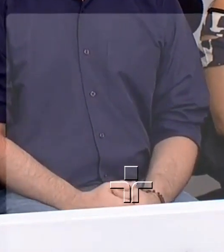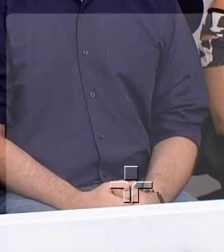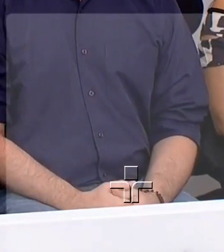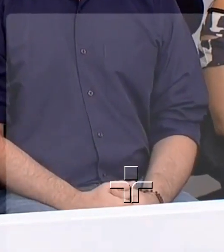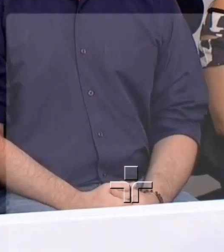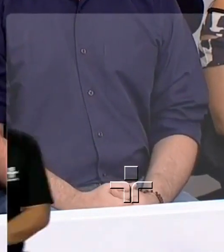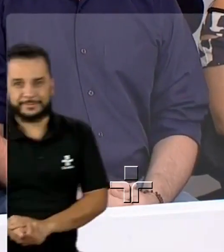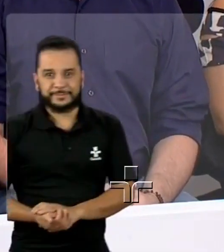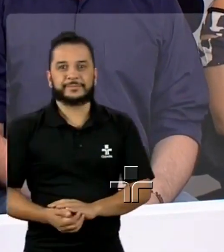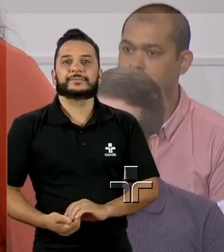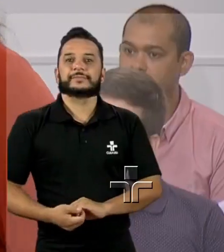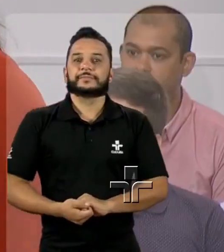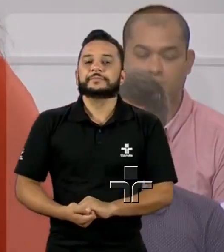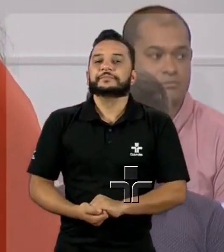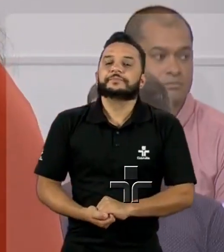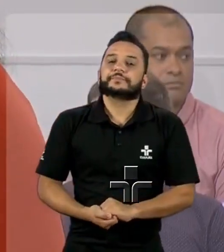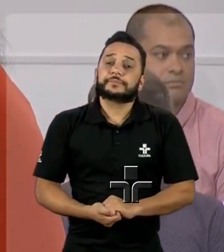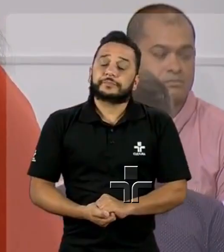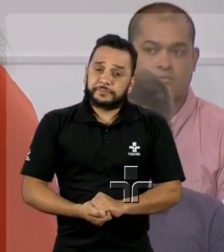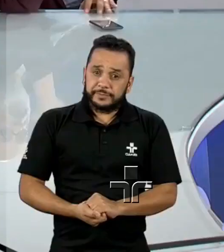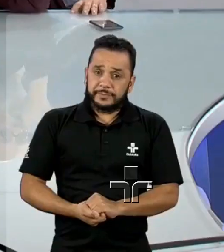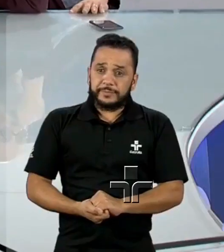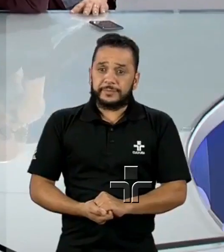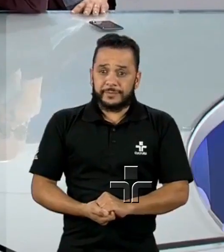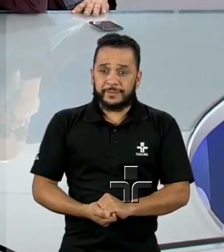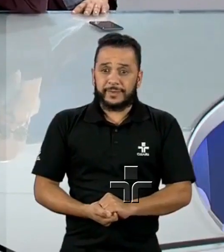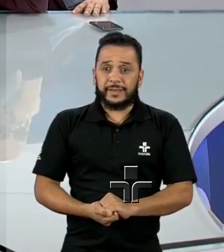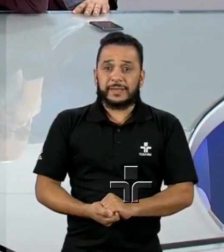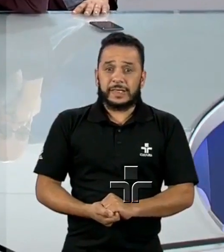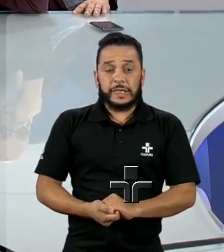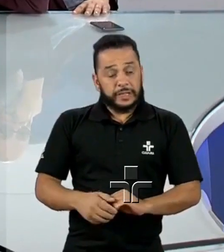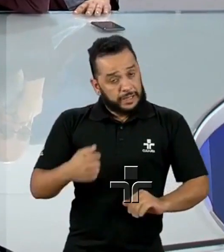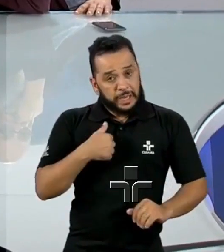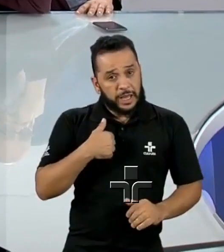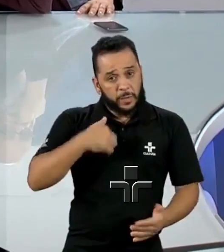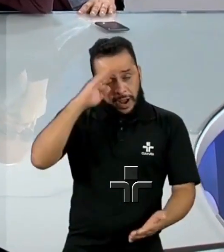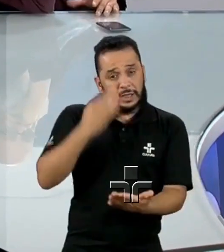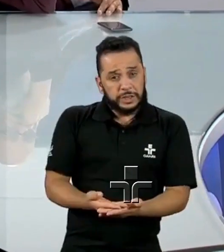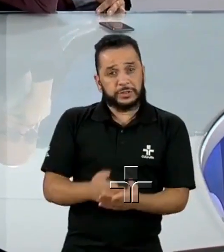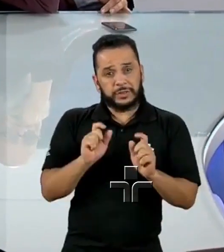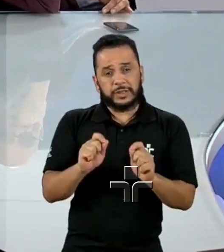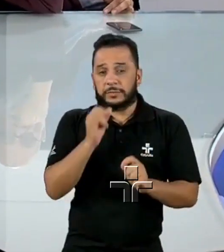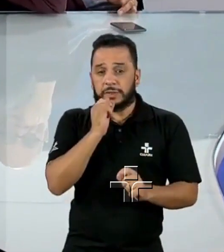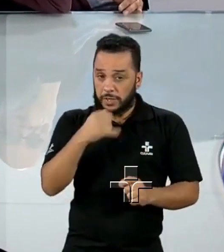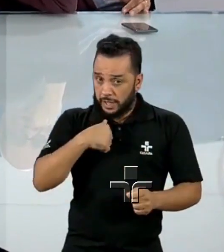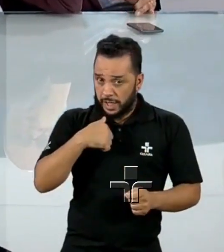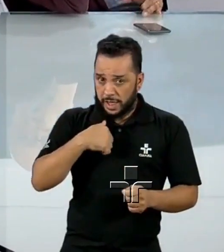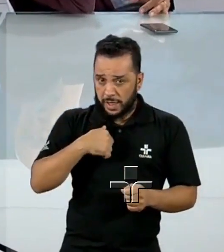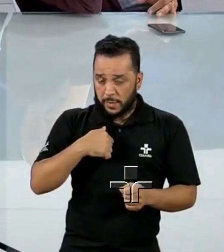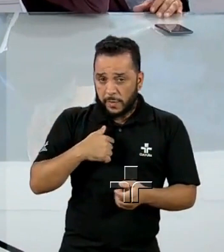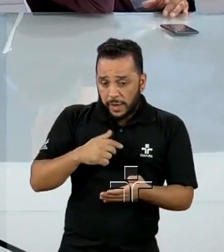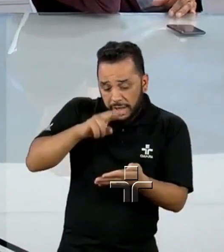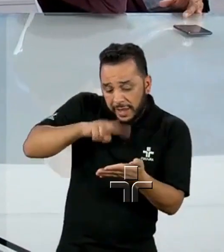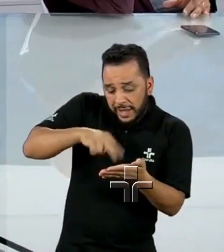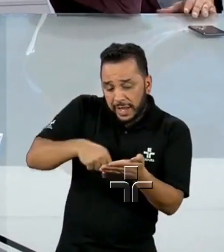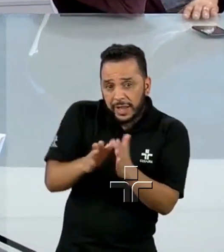assunto? Valentini. Bom, eu vejo, sem dúvida, eu prefiro ser o leitor do